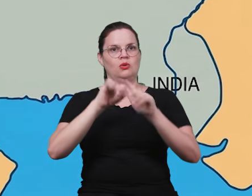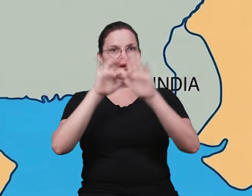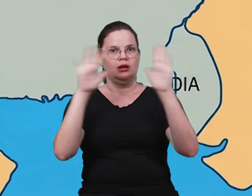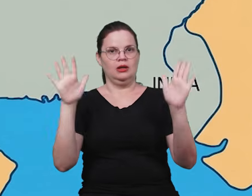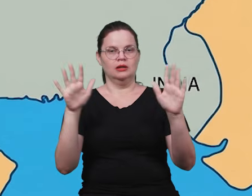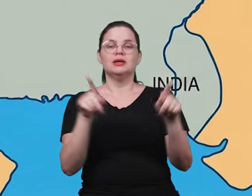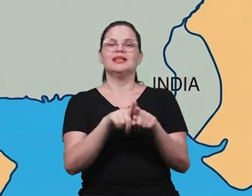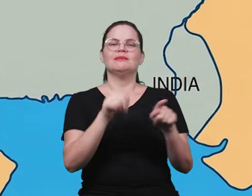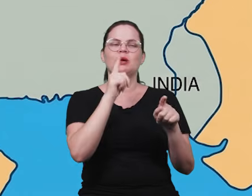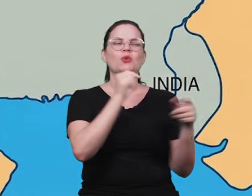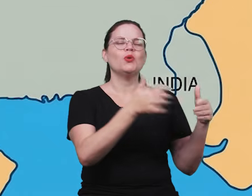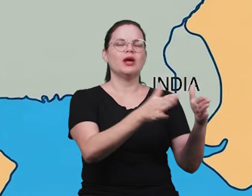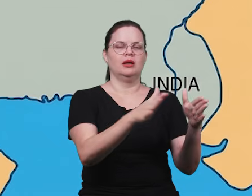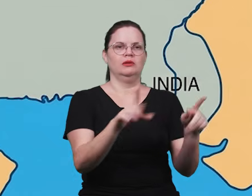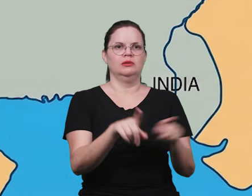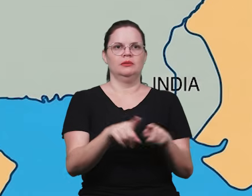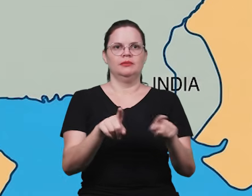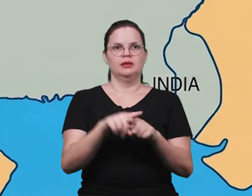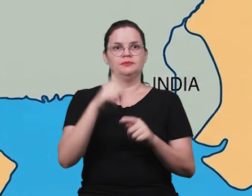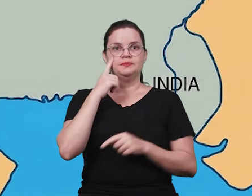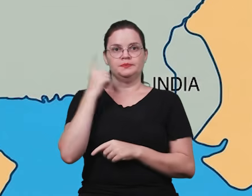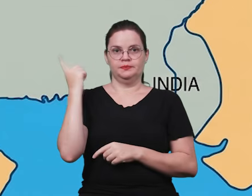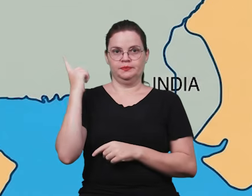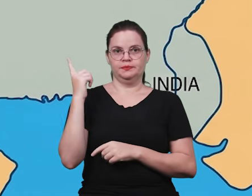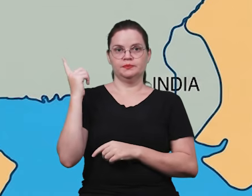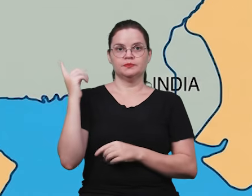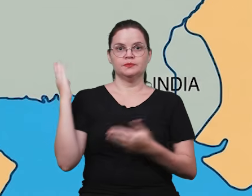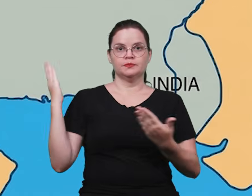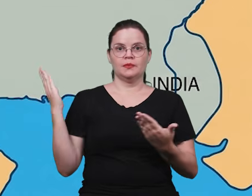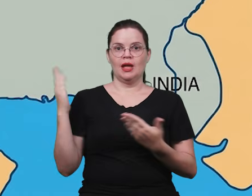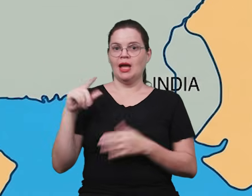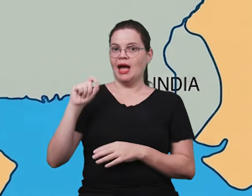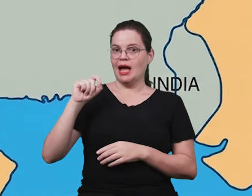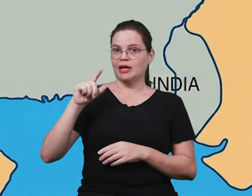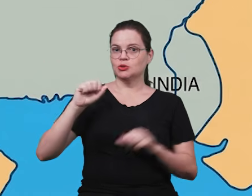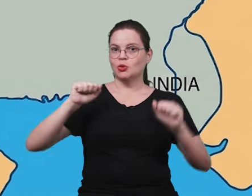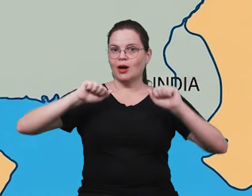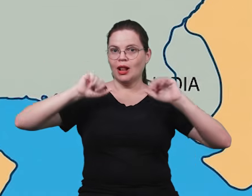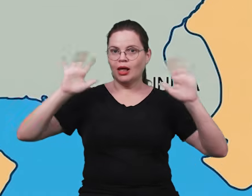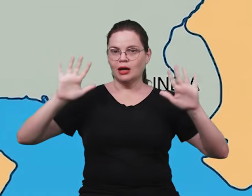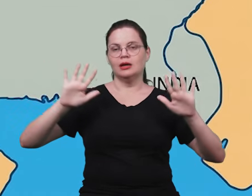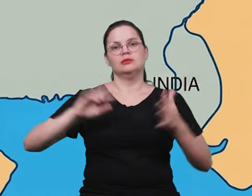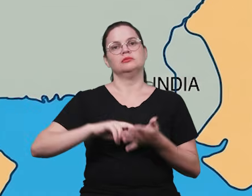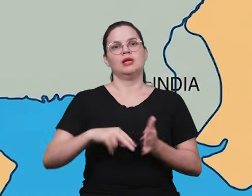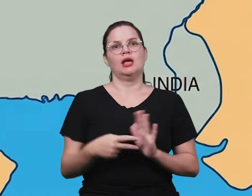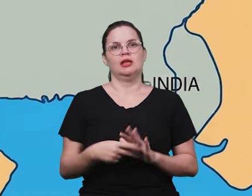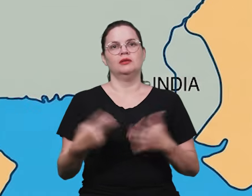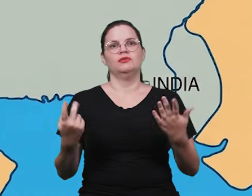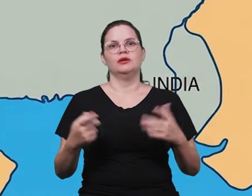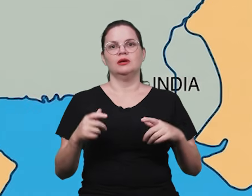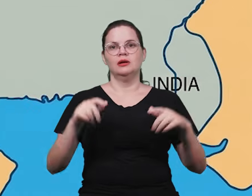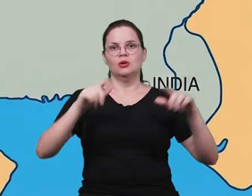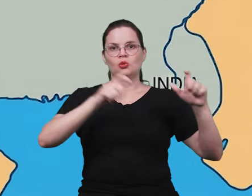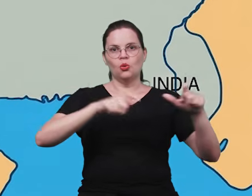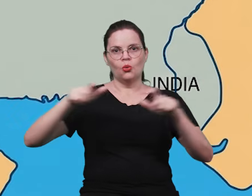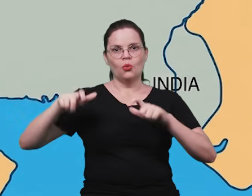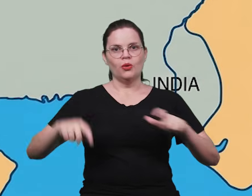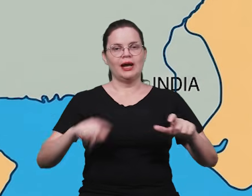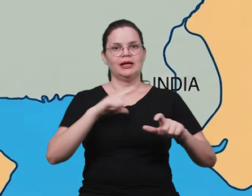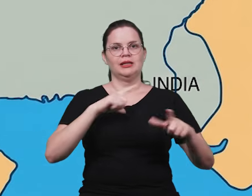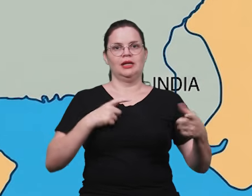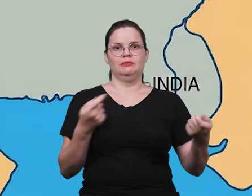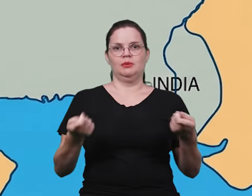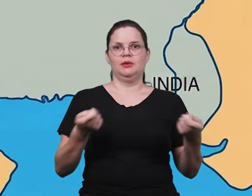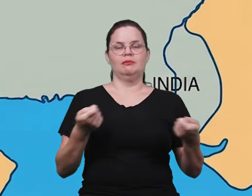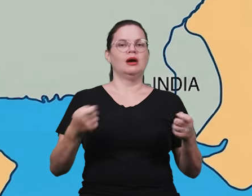né? Ali, entre o Egito. A mancha azul representa a extensão, né? Maior do que o Império